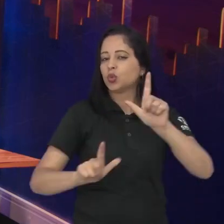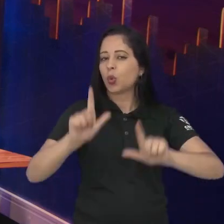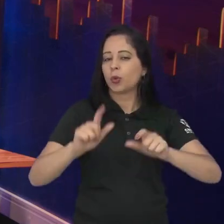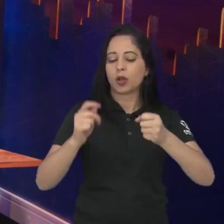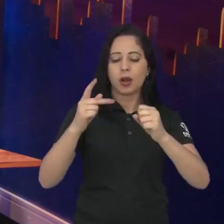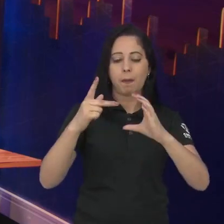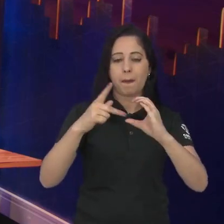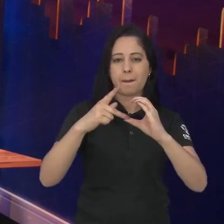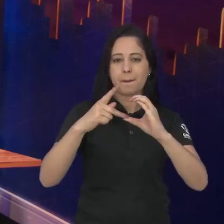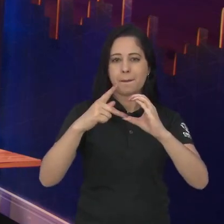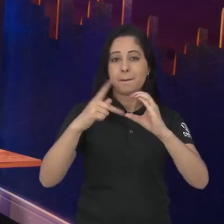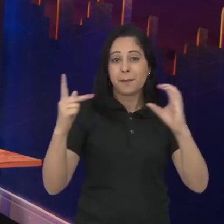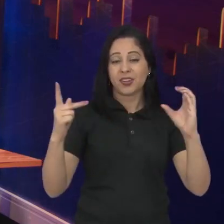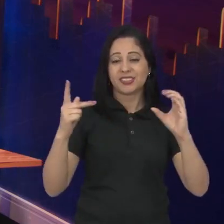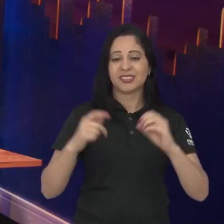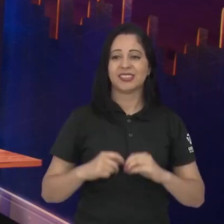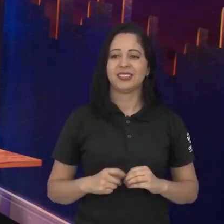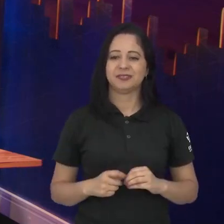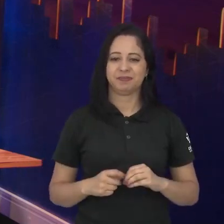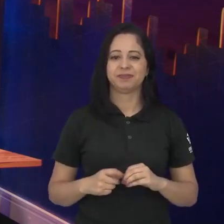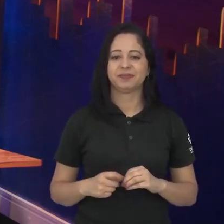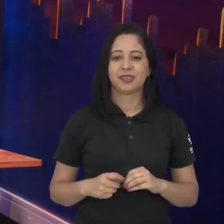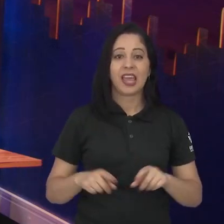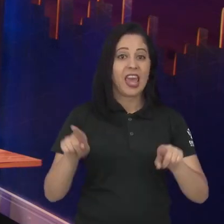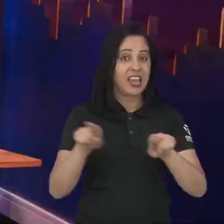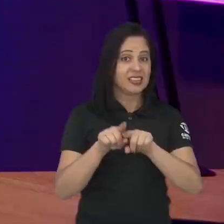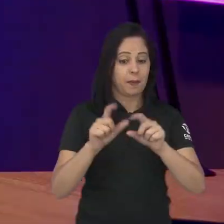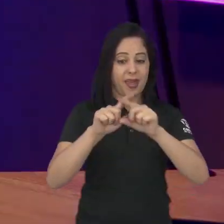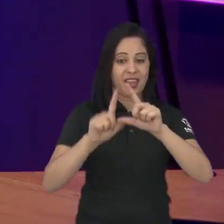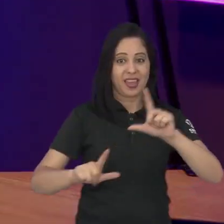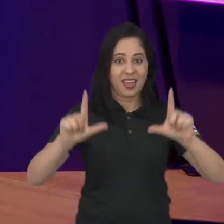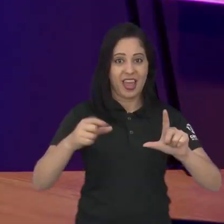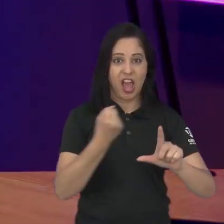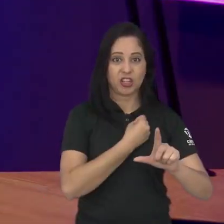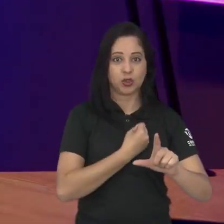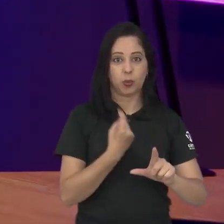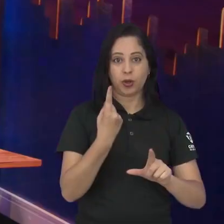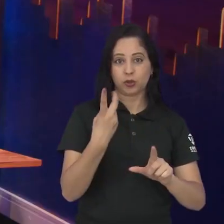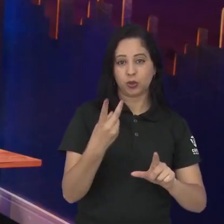e um assunto diferente para vocês. Também aqui na nossa TV aberta no canal